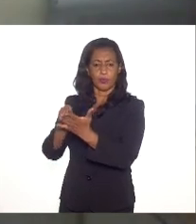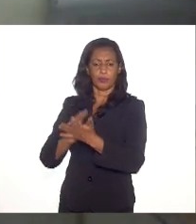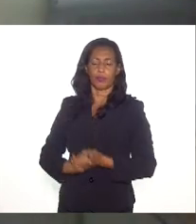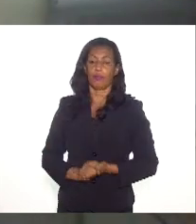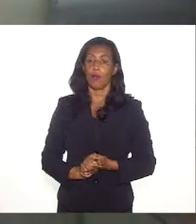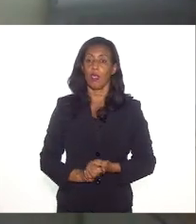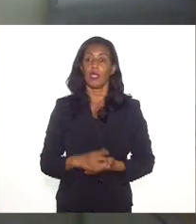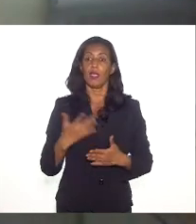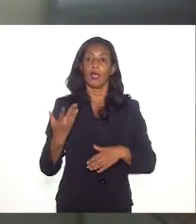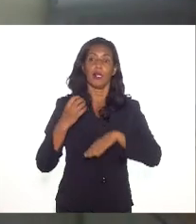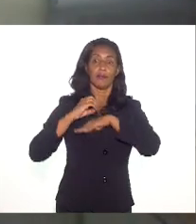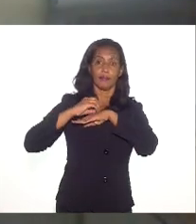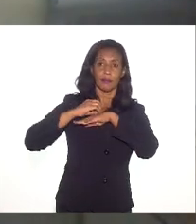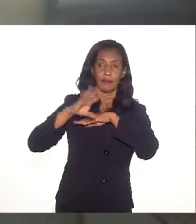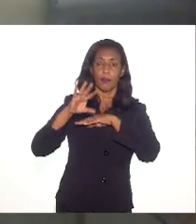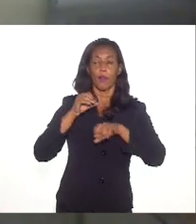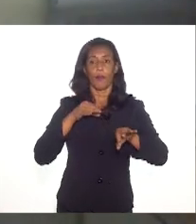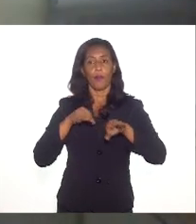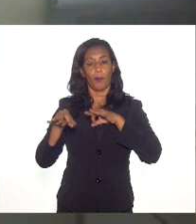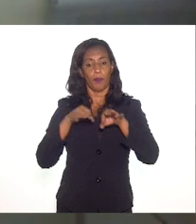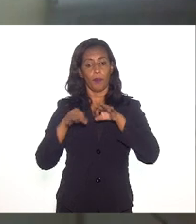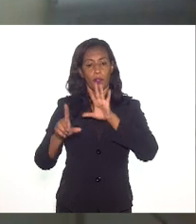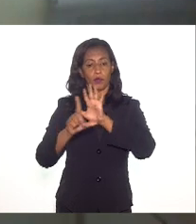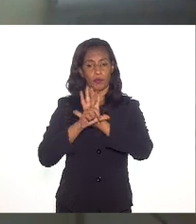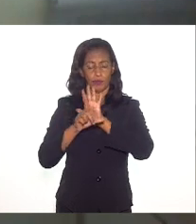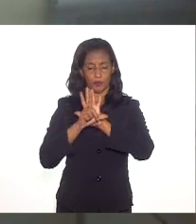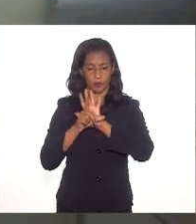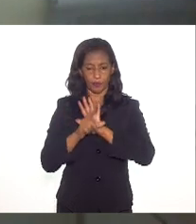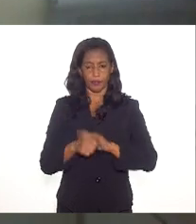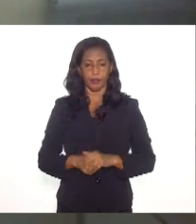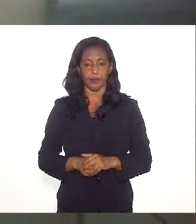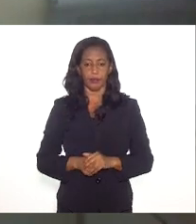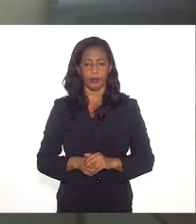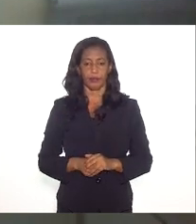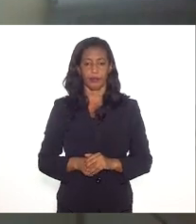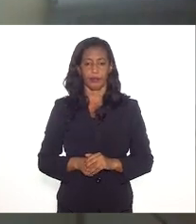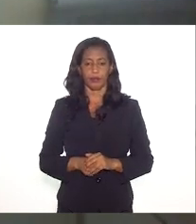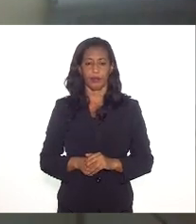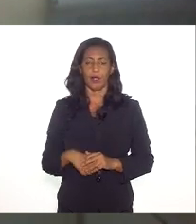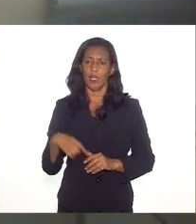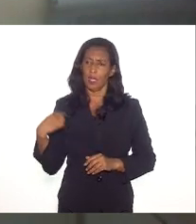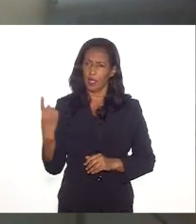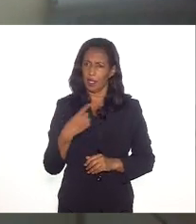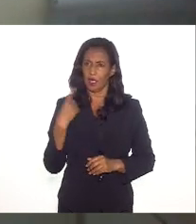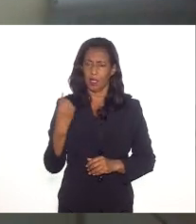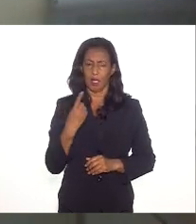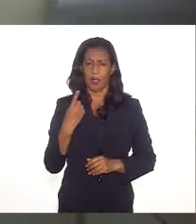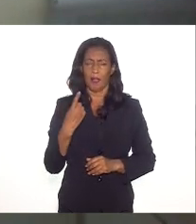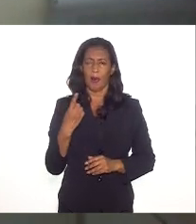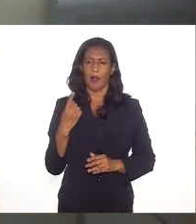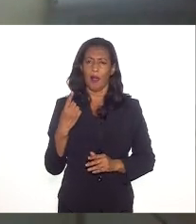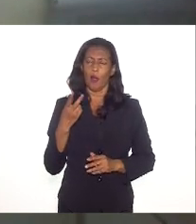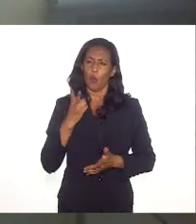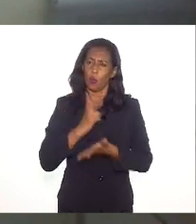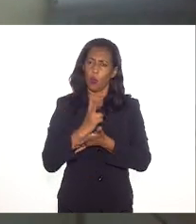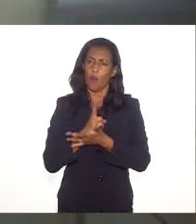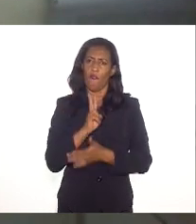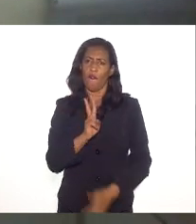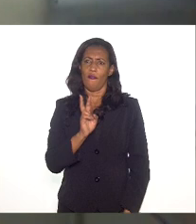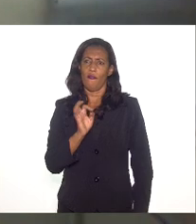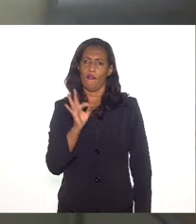um projeto de lei, nós fizemos o acordo de aprovar o projeto de lei e manter o veto. Então, mexemos